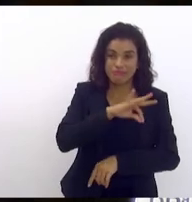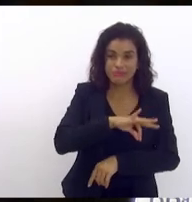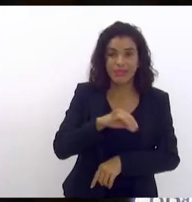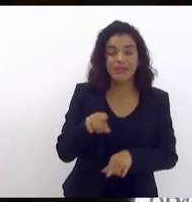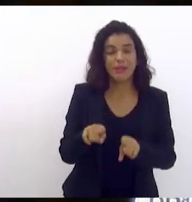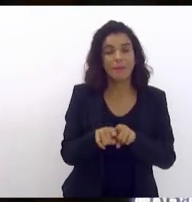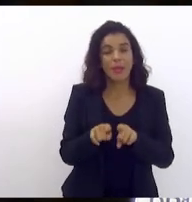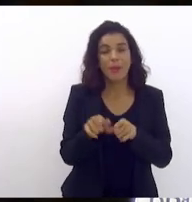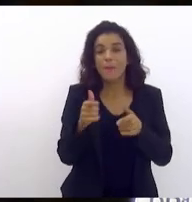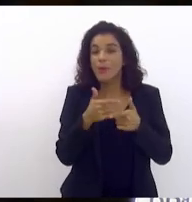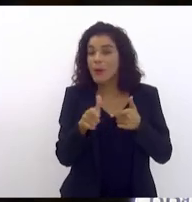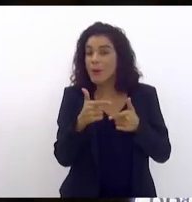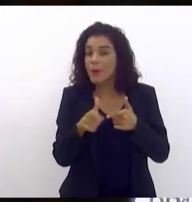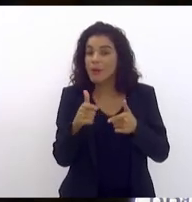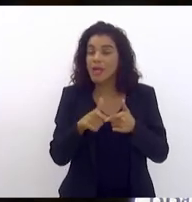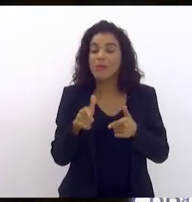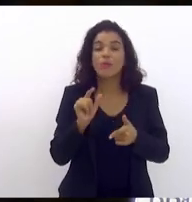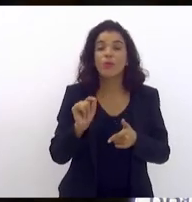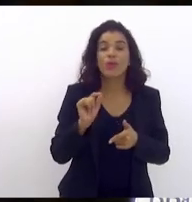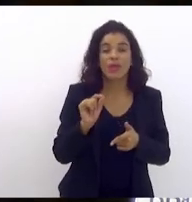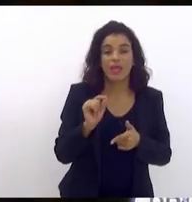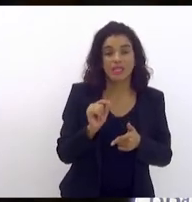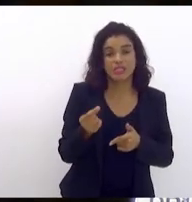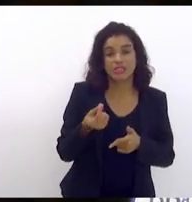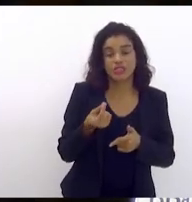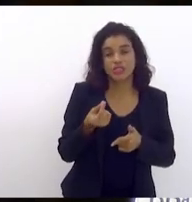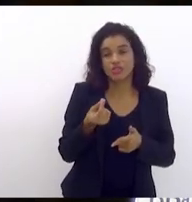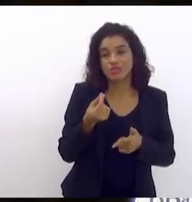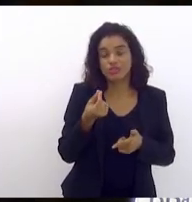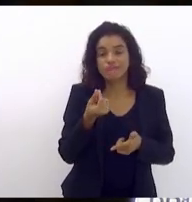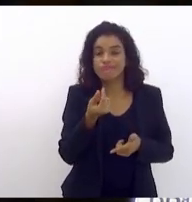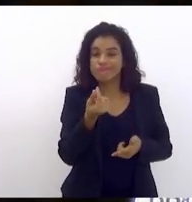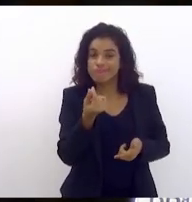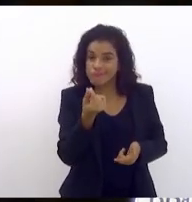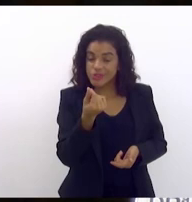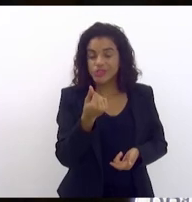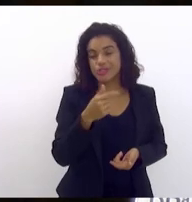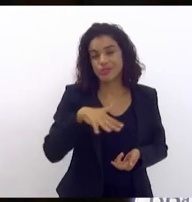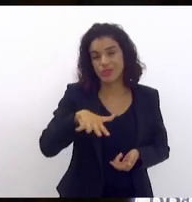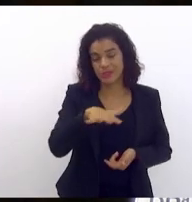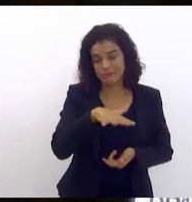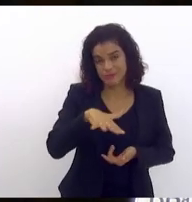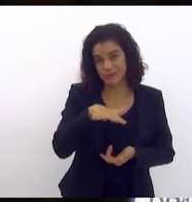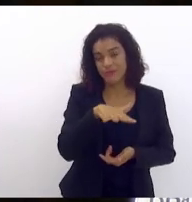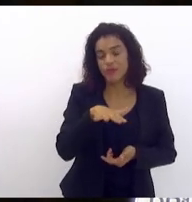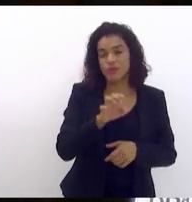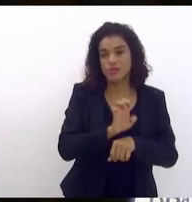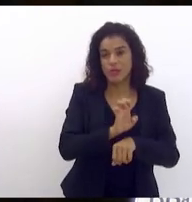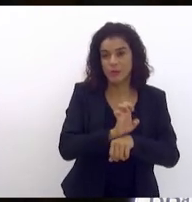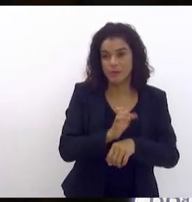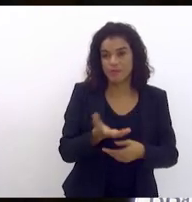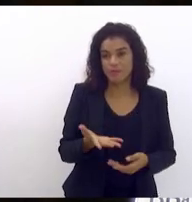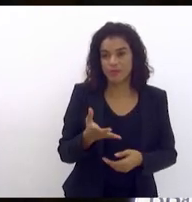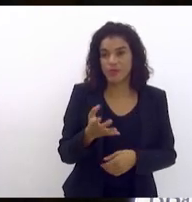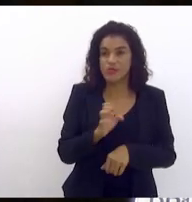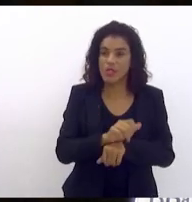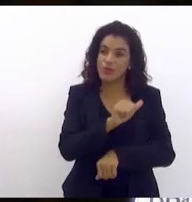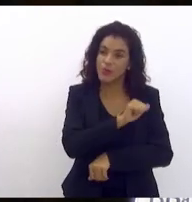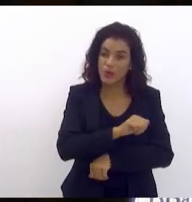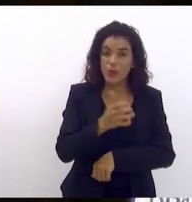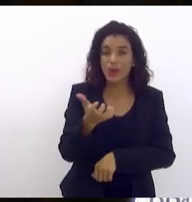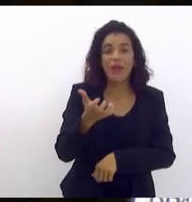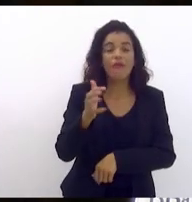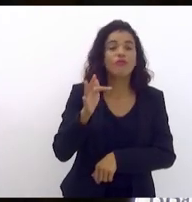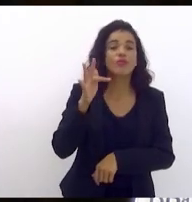inclusive de sustentação do Estado do Rio de Janeiro então é o momento em que o rio de Janeiro precisa decidir se ele quer